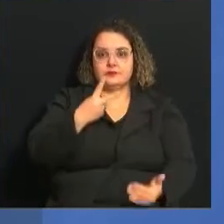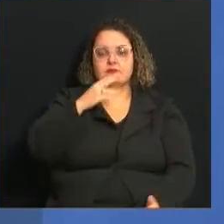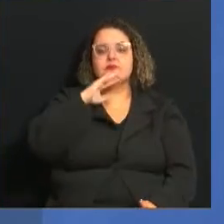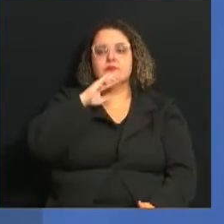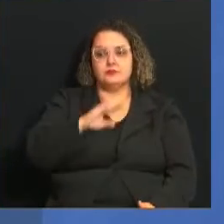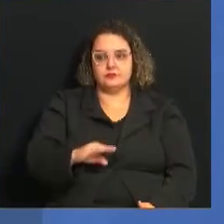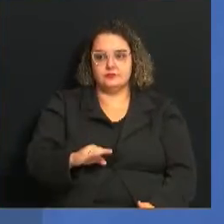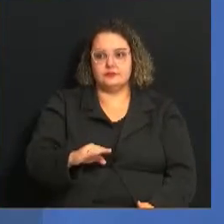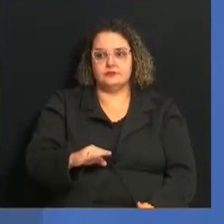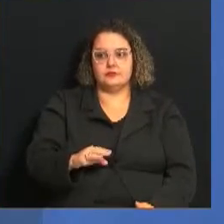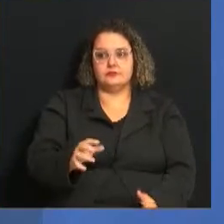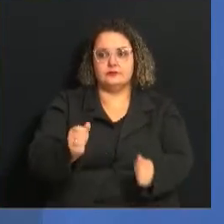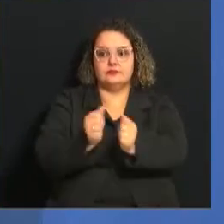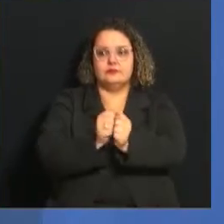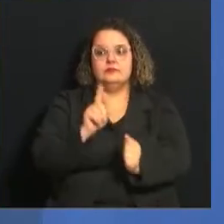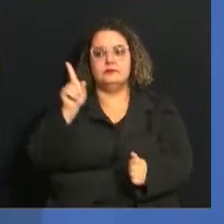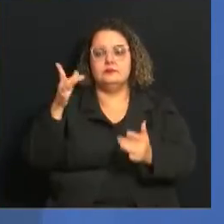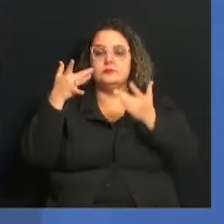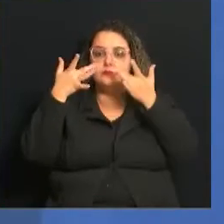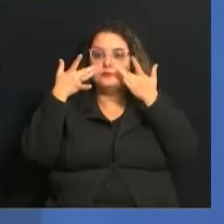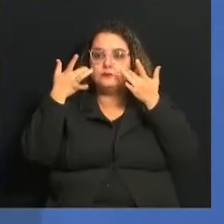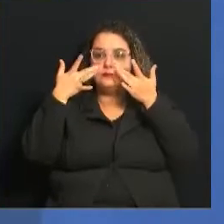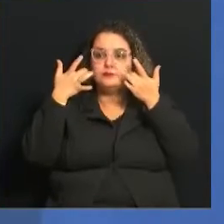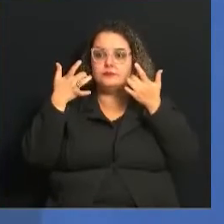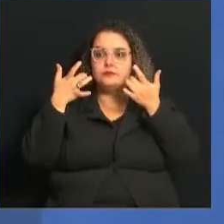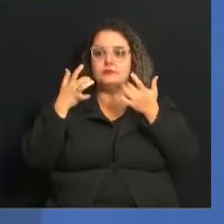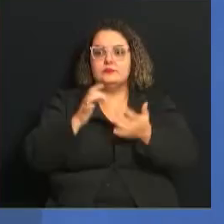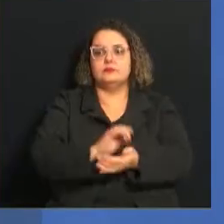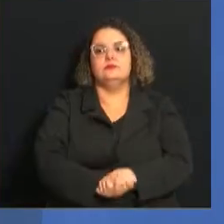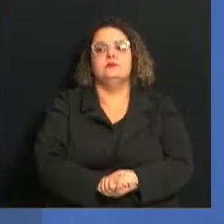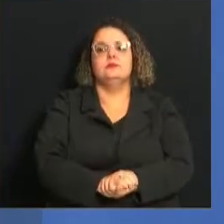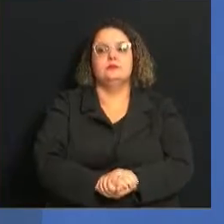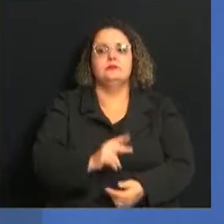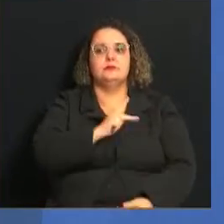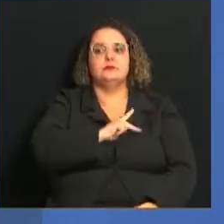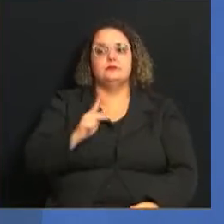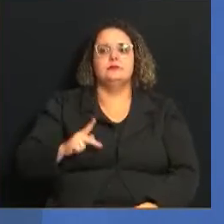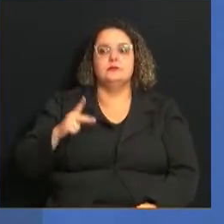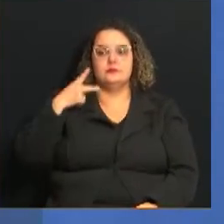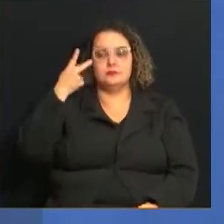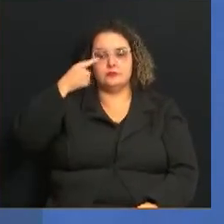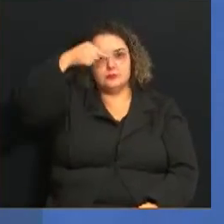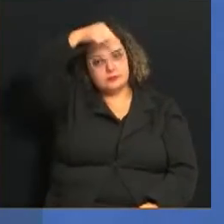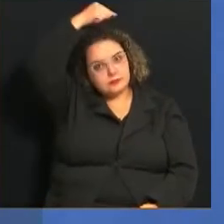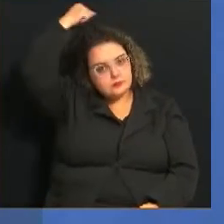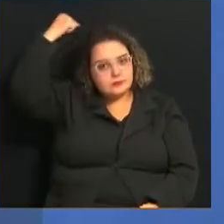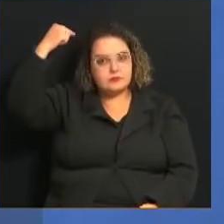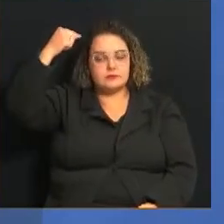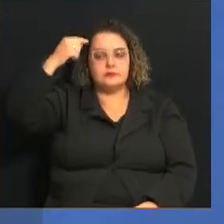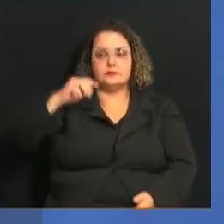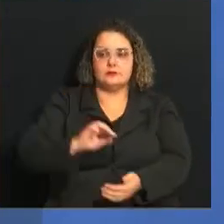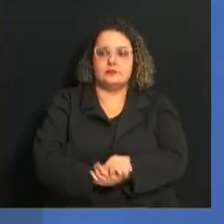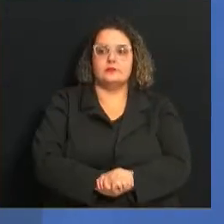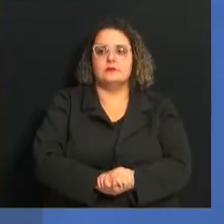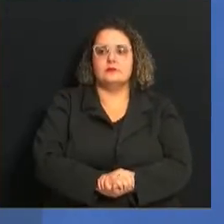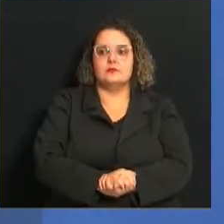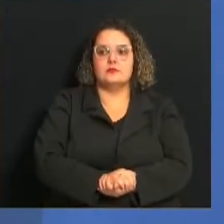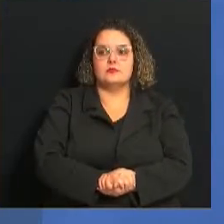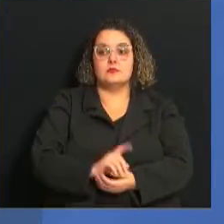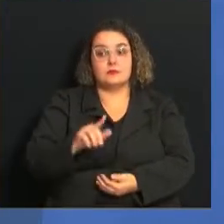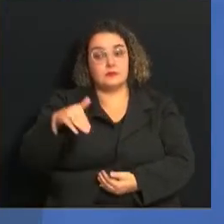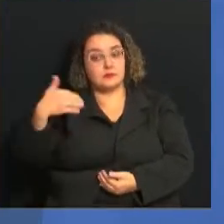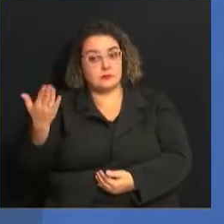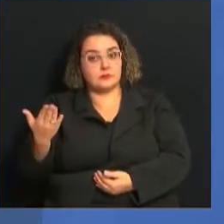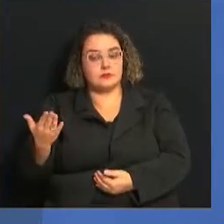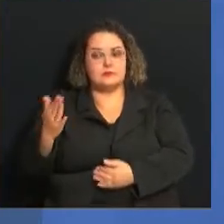14h se reúne lá no Teatro Bento Quirino, ela que é presidida pelo vereador Paulo Gaspar. Fora da Câmara, a gente tem